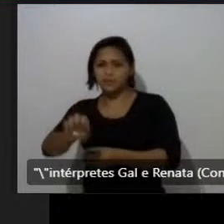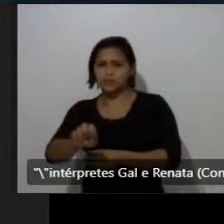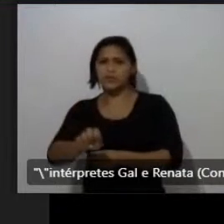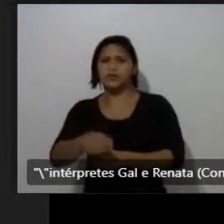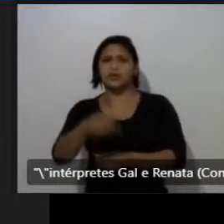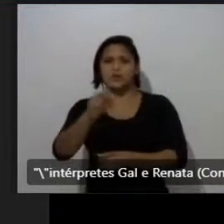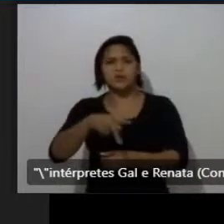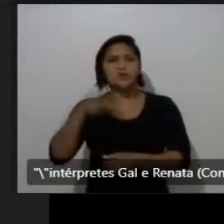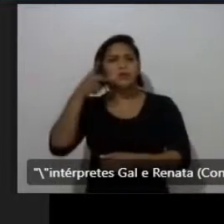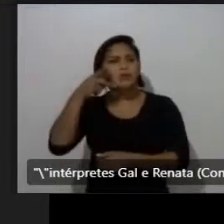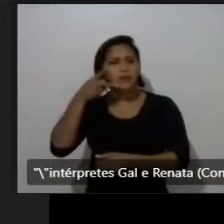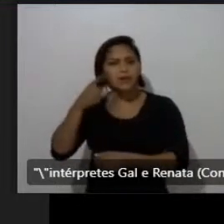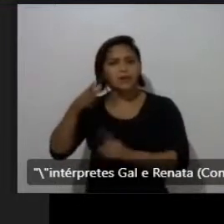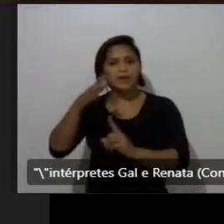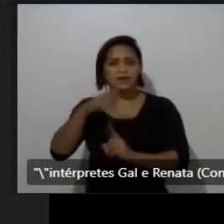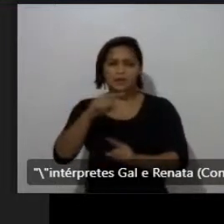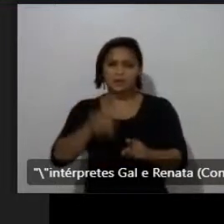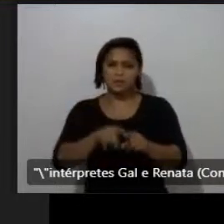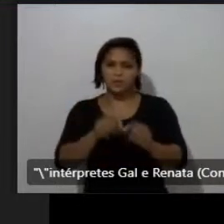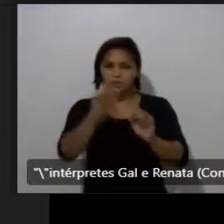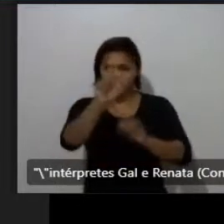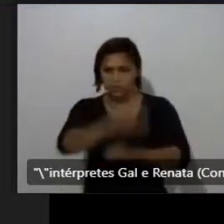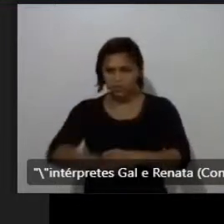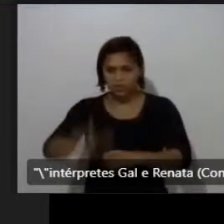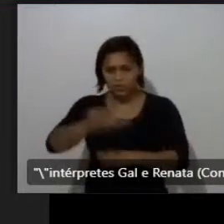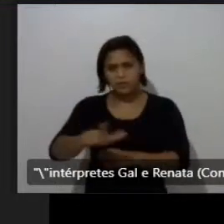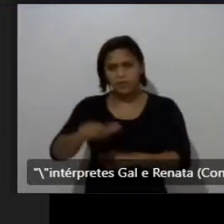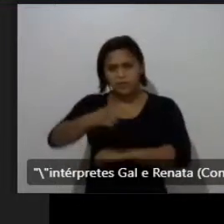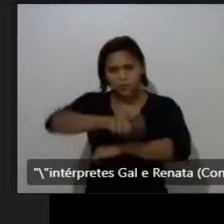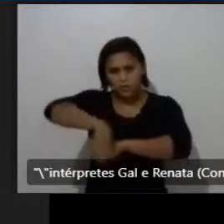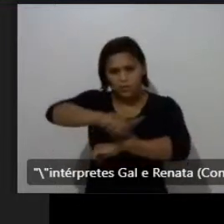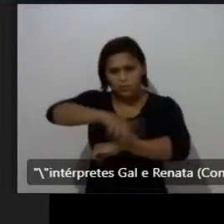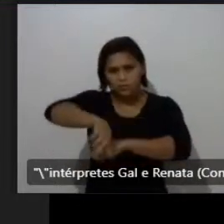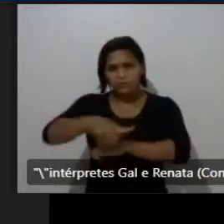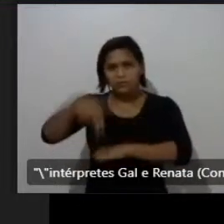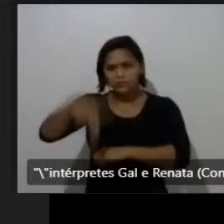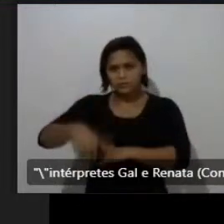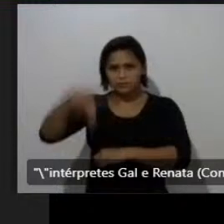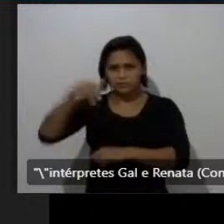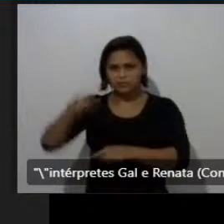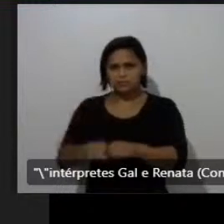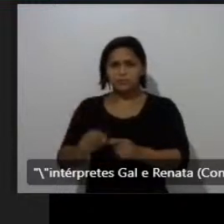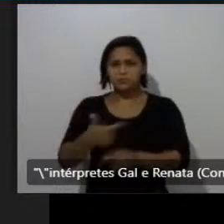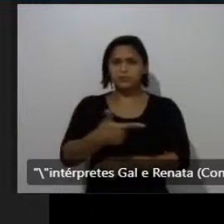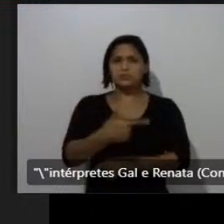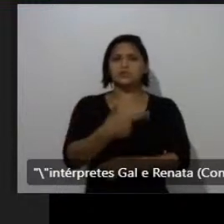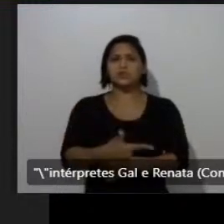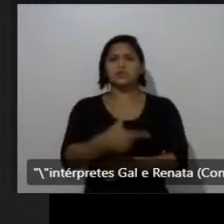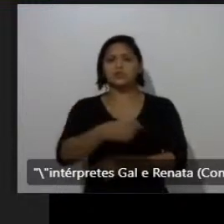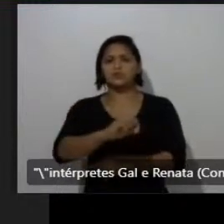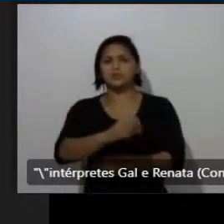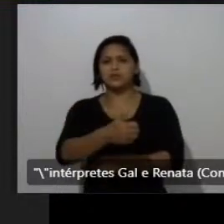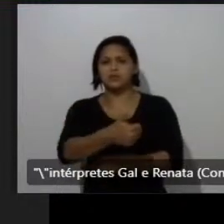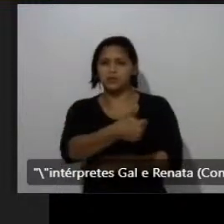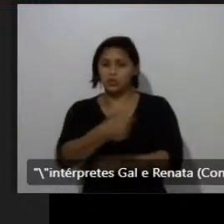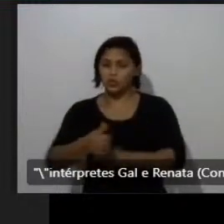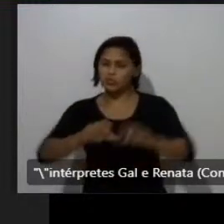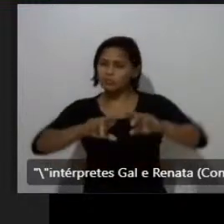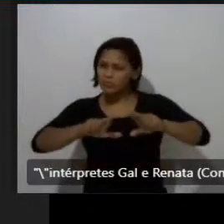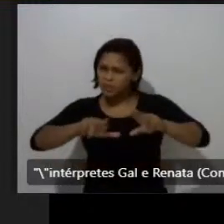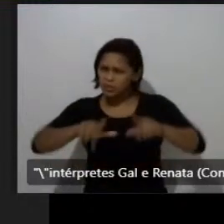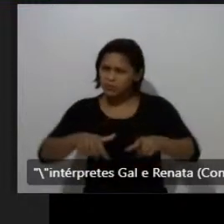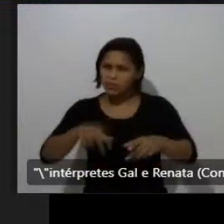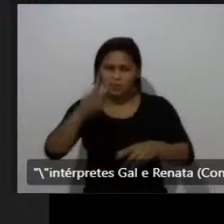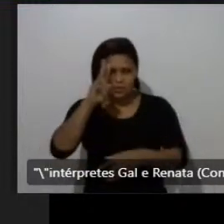do Litoral Norte, né, que se tornou uma região metropolitana desde 2012, uma região metropolitana bem esquisita também, pensar